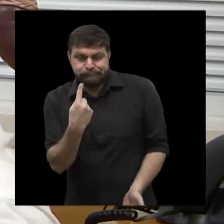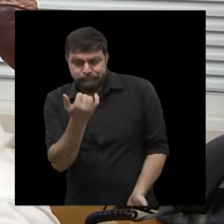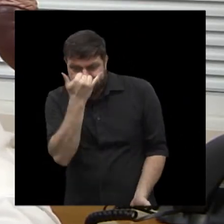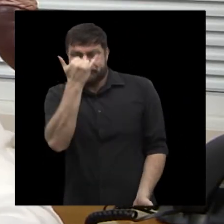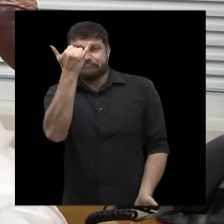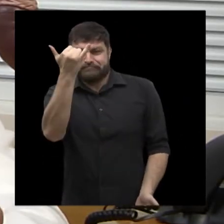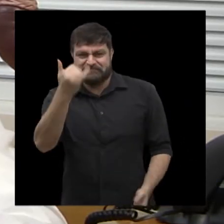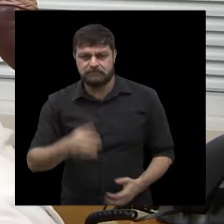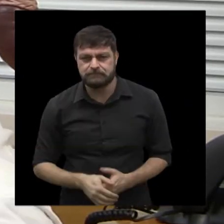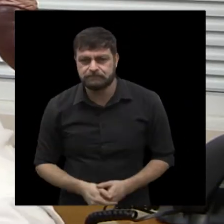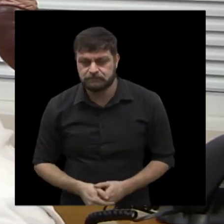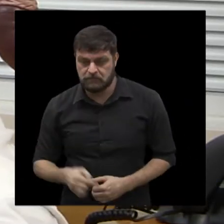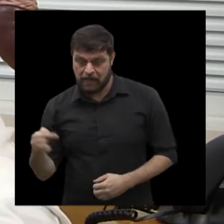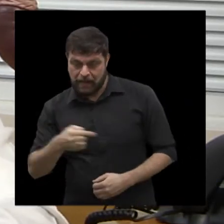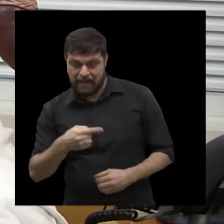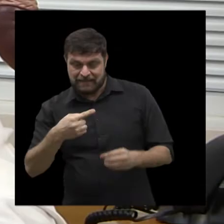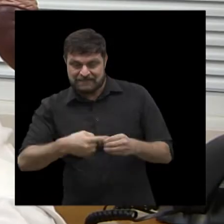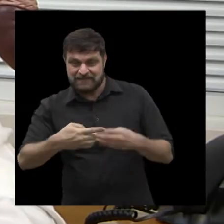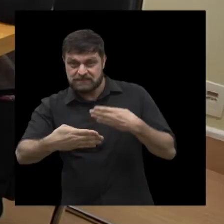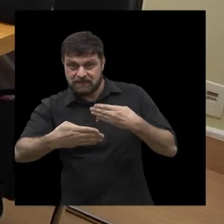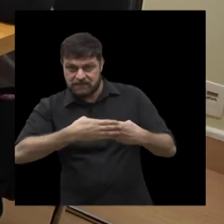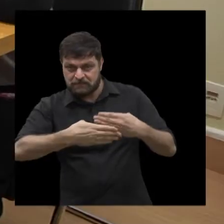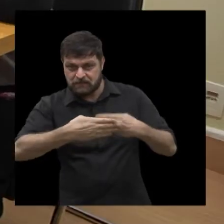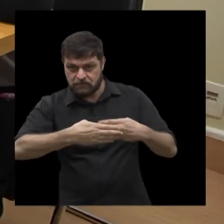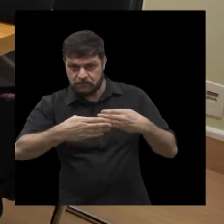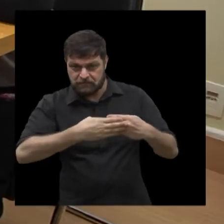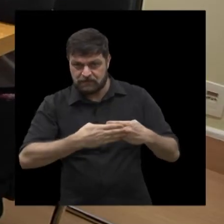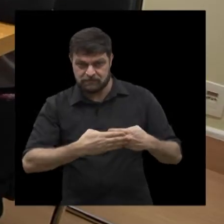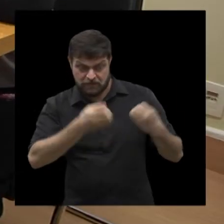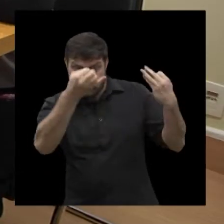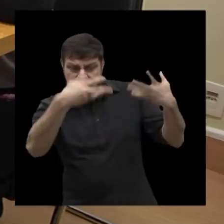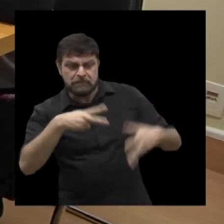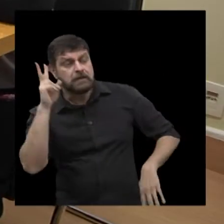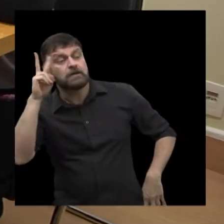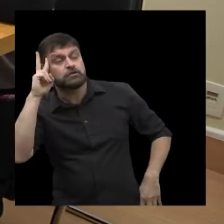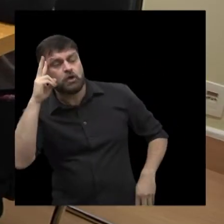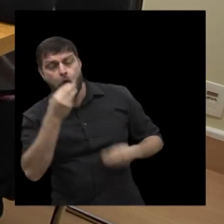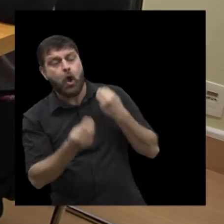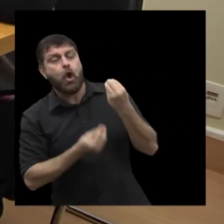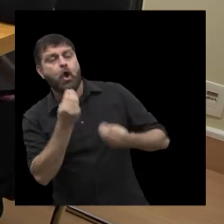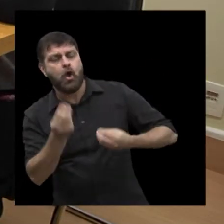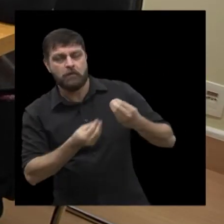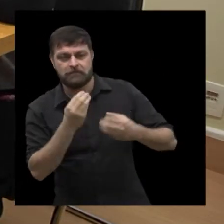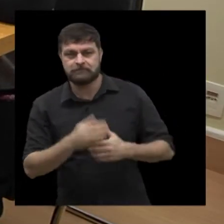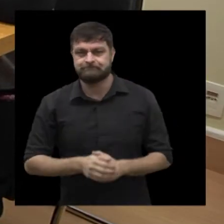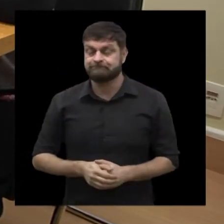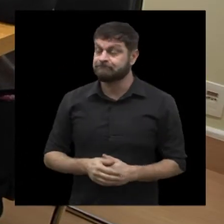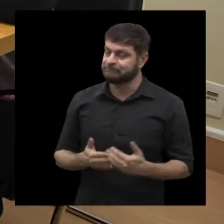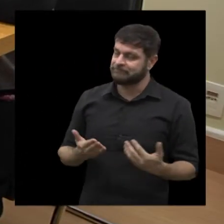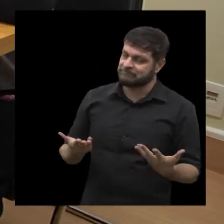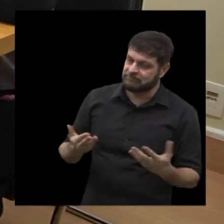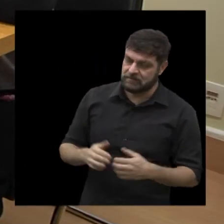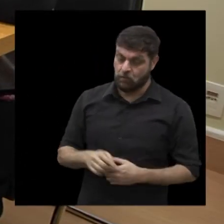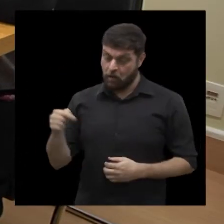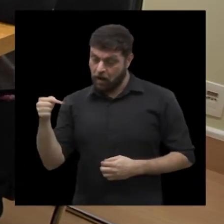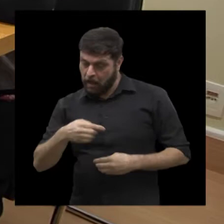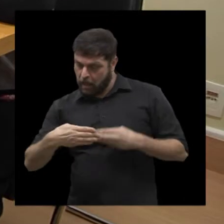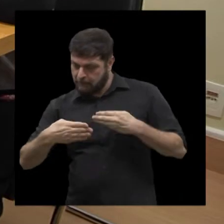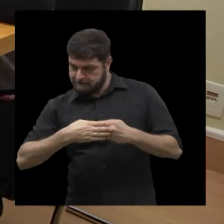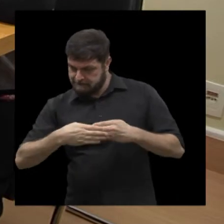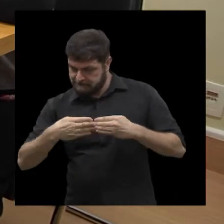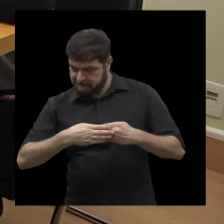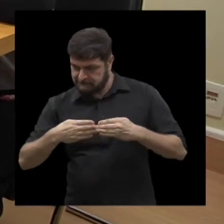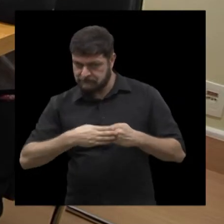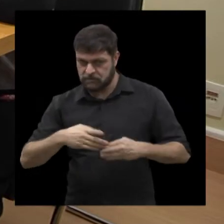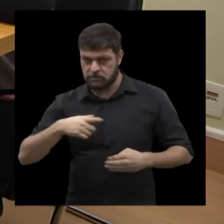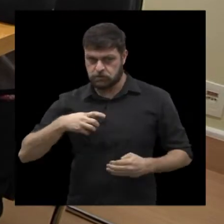sabe? Na cidade de Ribeirão Preto. Ah, o senhor podia contar essa história. Como foi isso? Então, lá